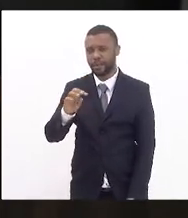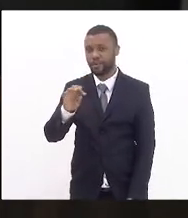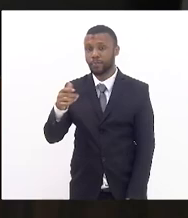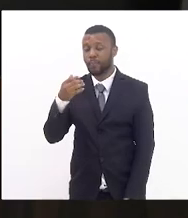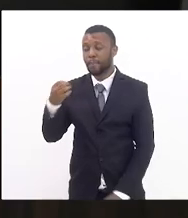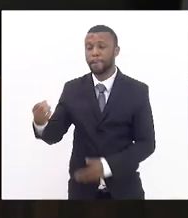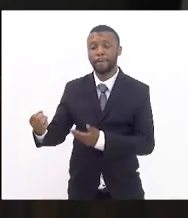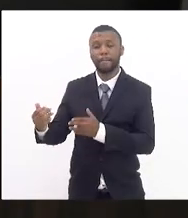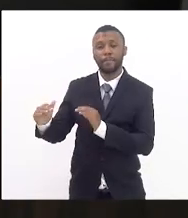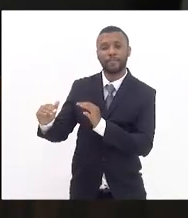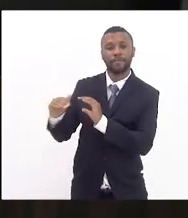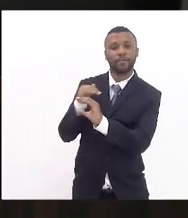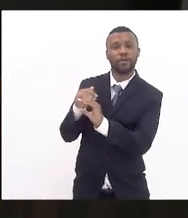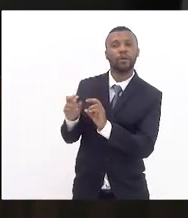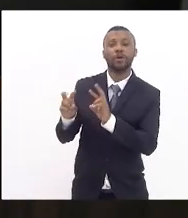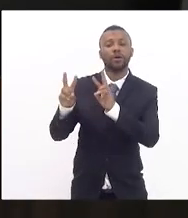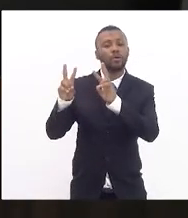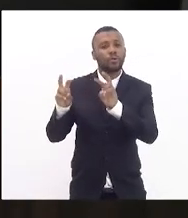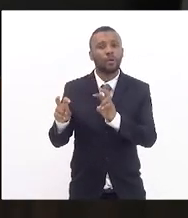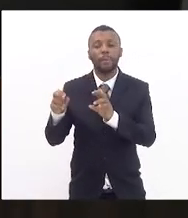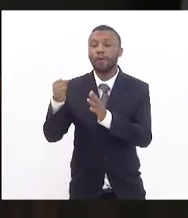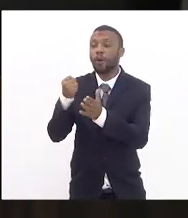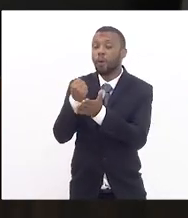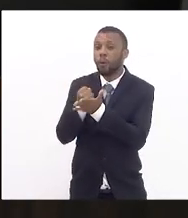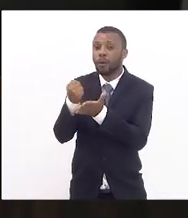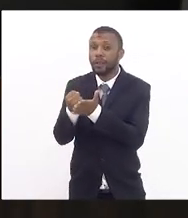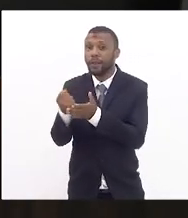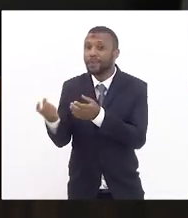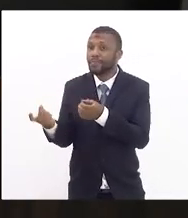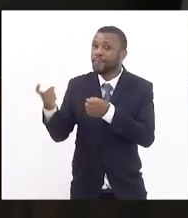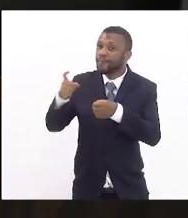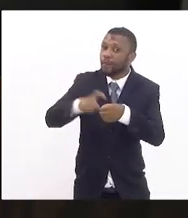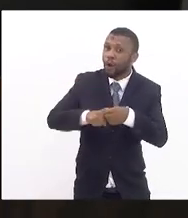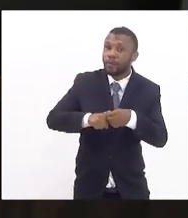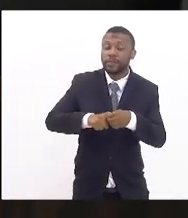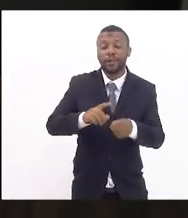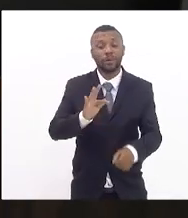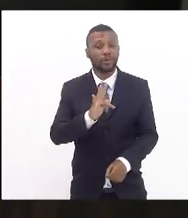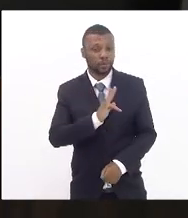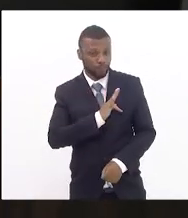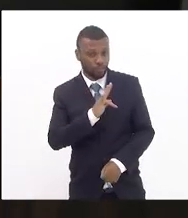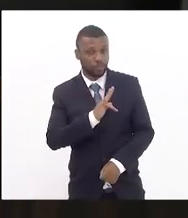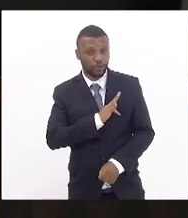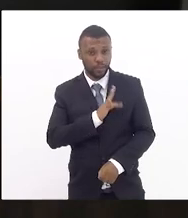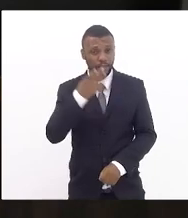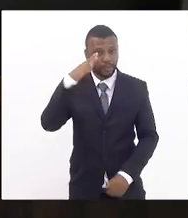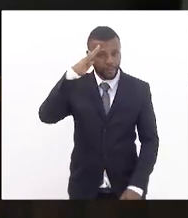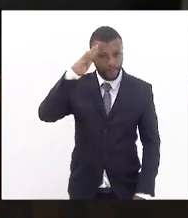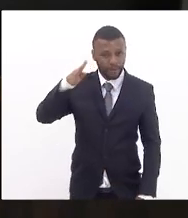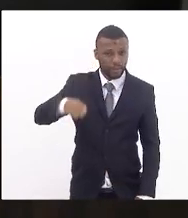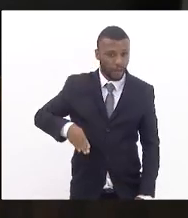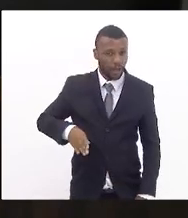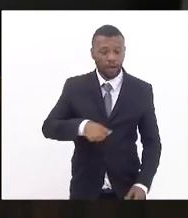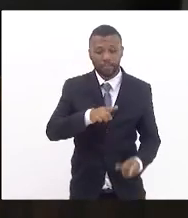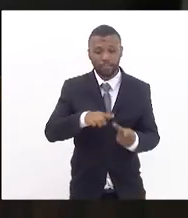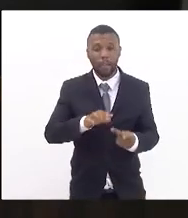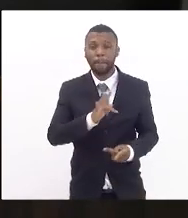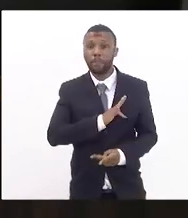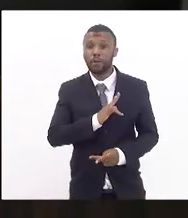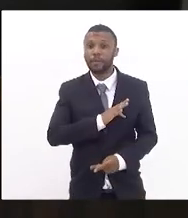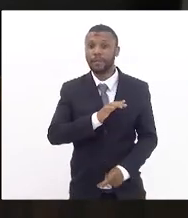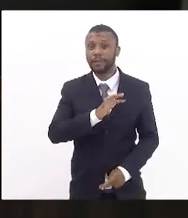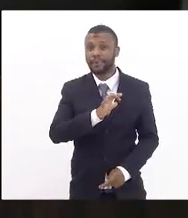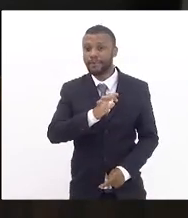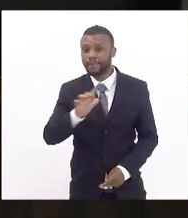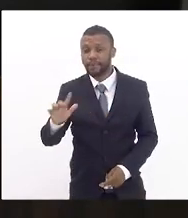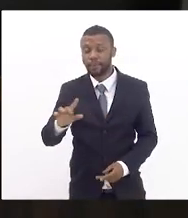dispondo sobre a reintegração dos agentes de segurança pública da PEMERG, SEMERG, PCERG e da Polícia